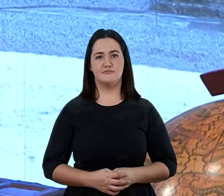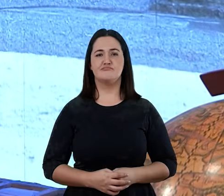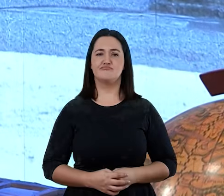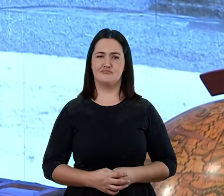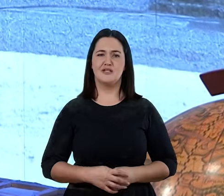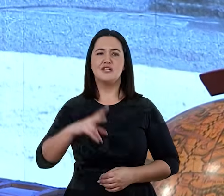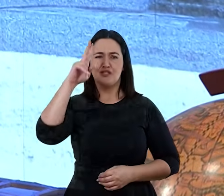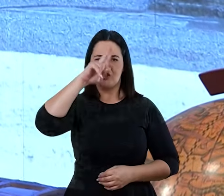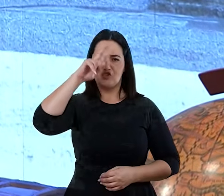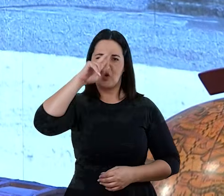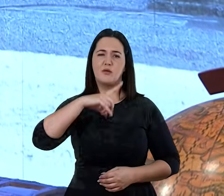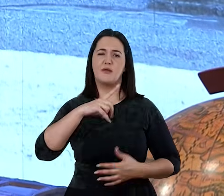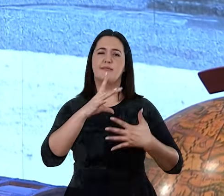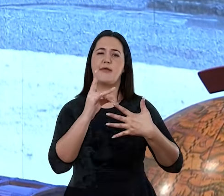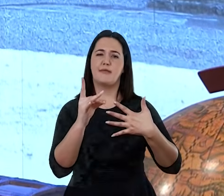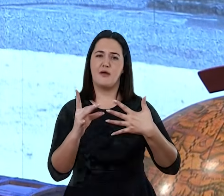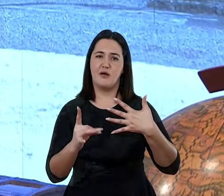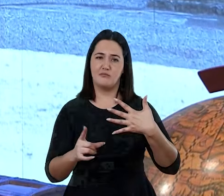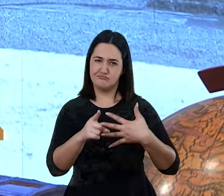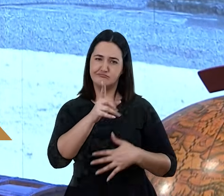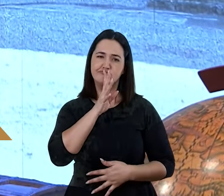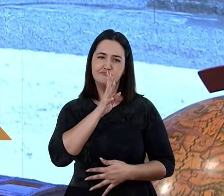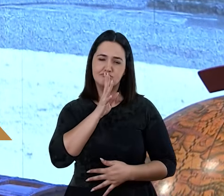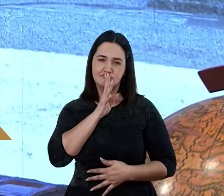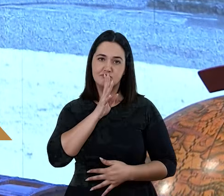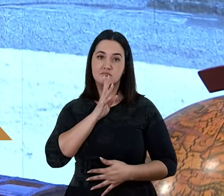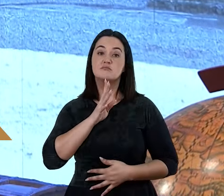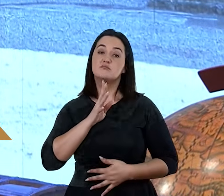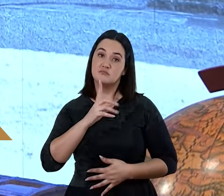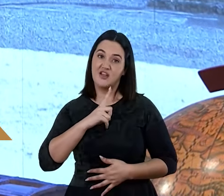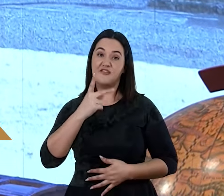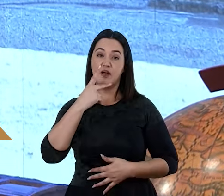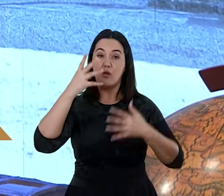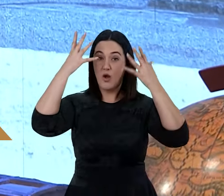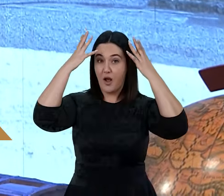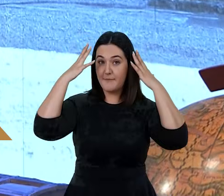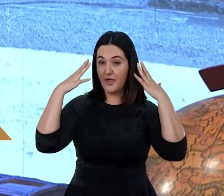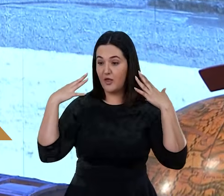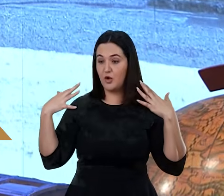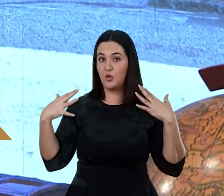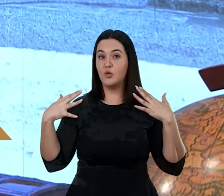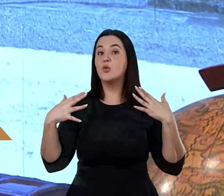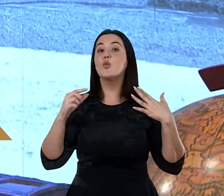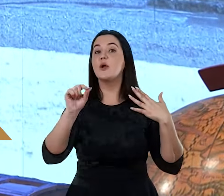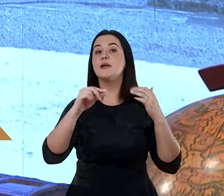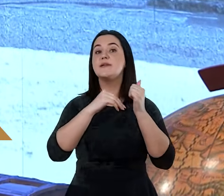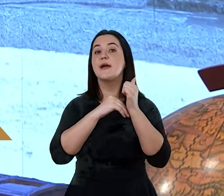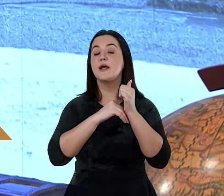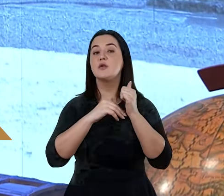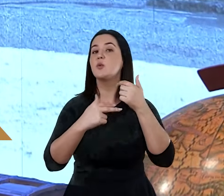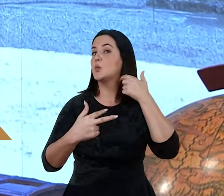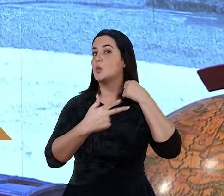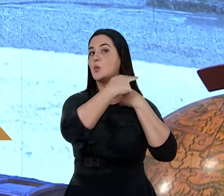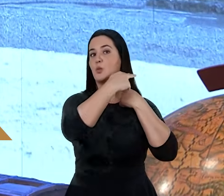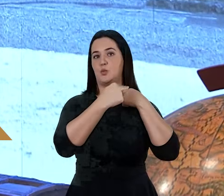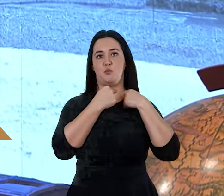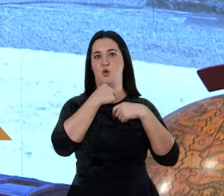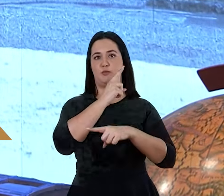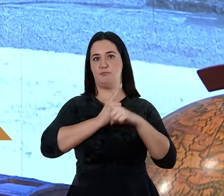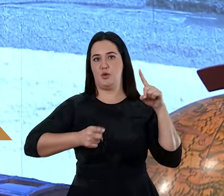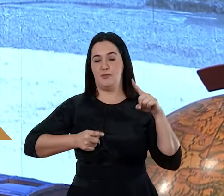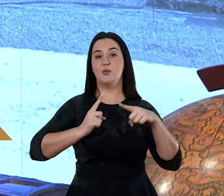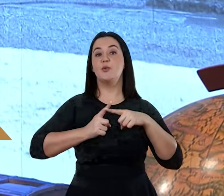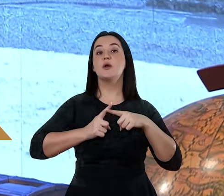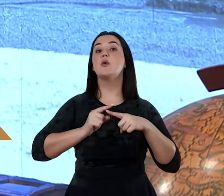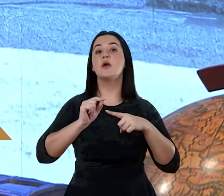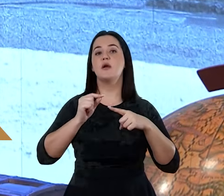Os detalhes adicionais dessa história você já conhece. É dito que os cabelos de Sansão não poderiam ser cortados, senão ele ficaria